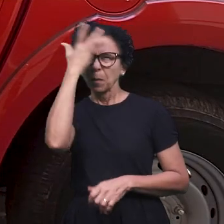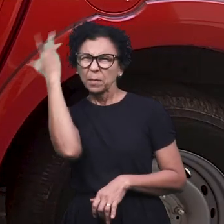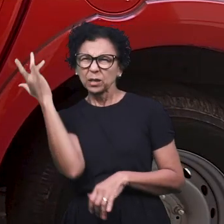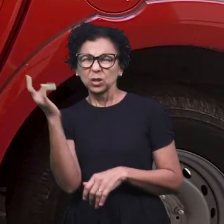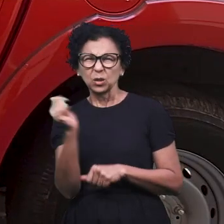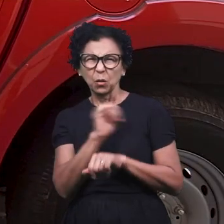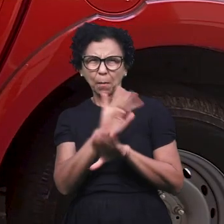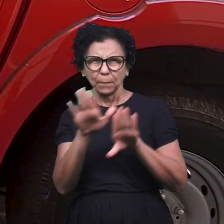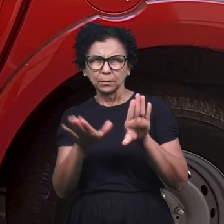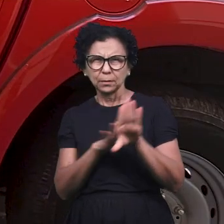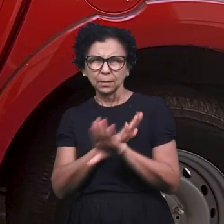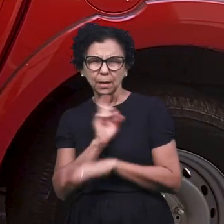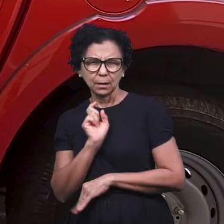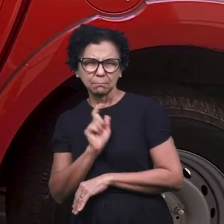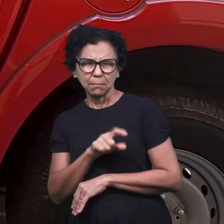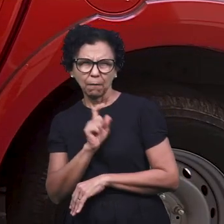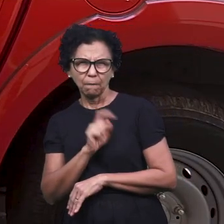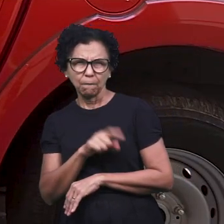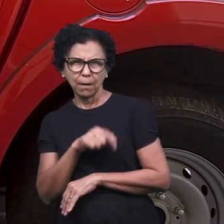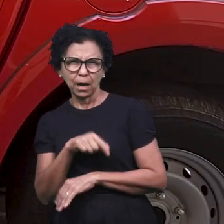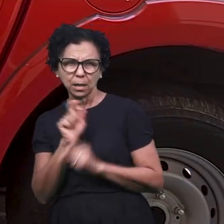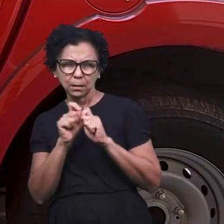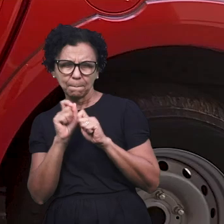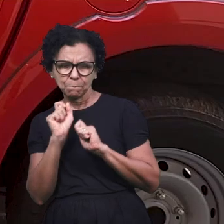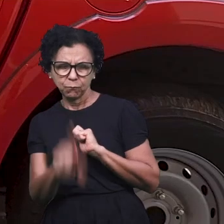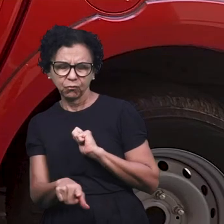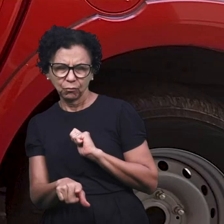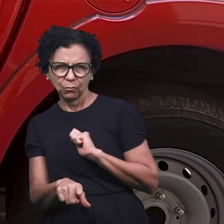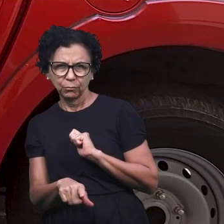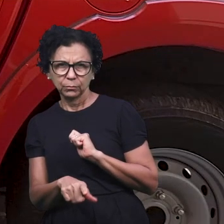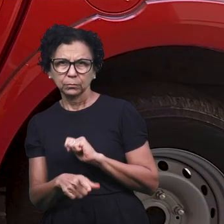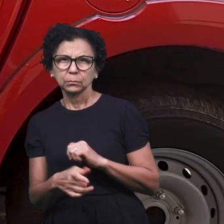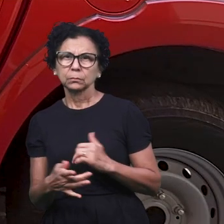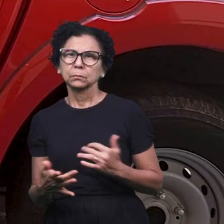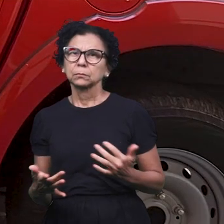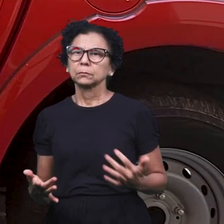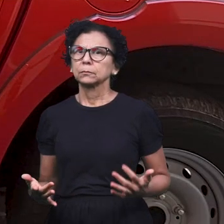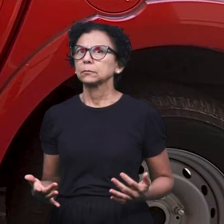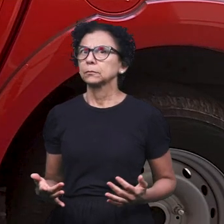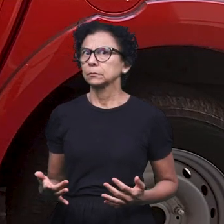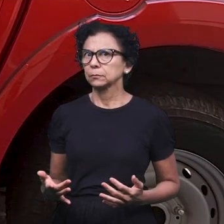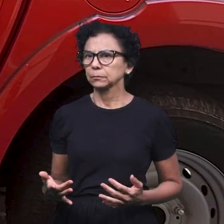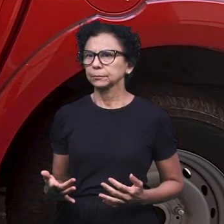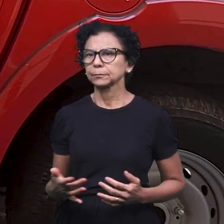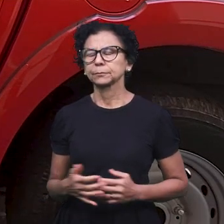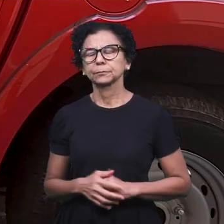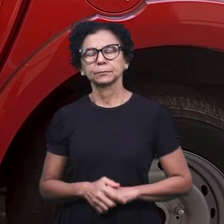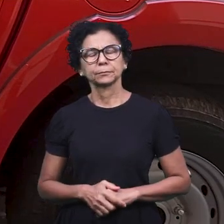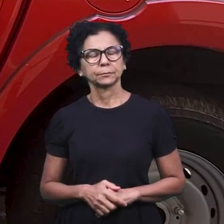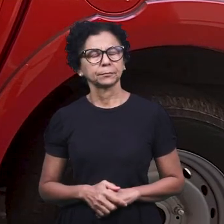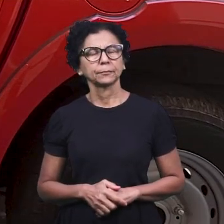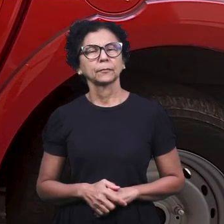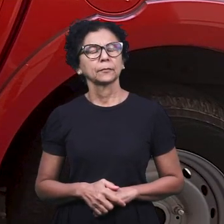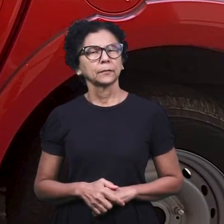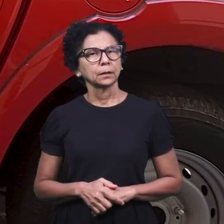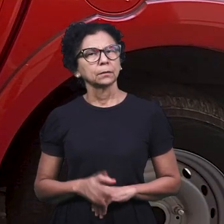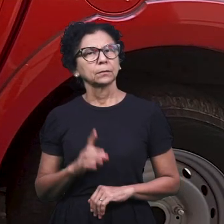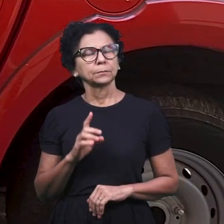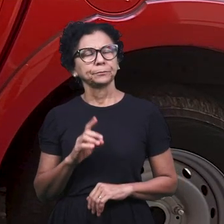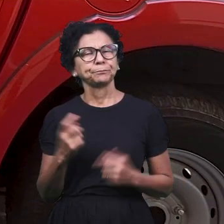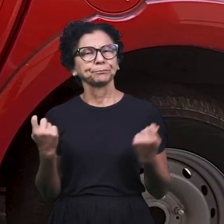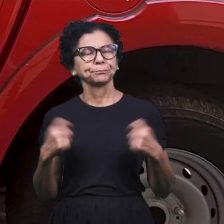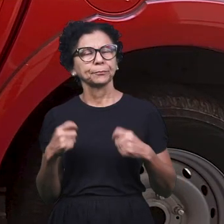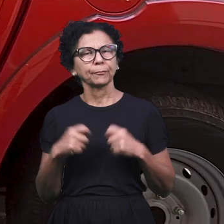que acione, né, tanto o Corpo de Bombeiros, a Polícia Militar do Meio Ambiente, para que as medidas